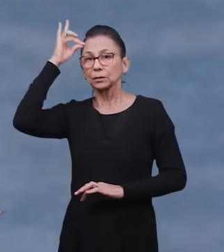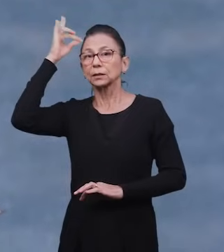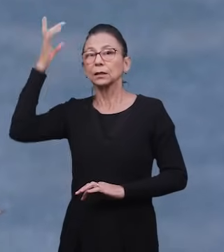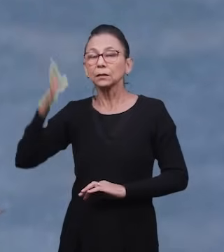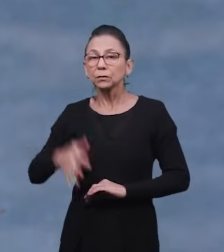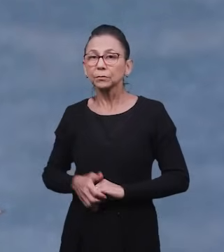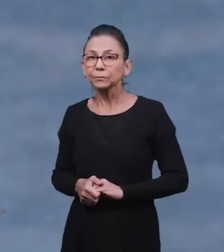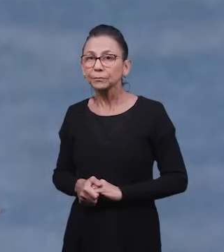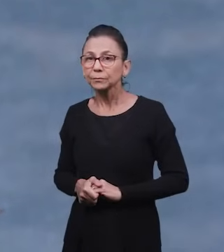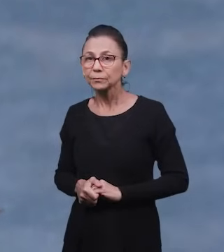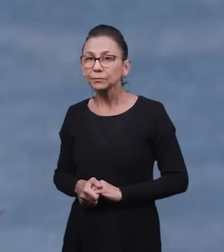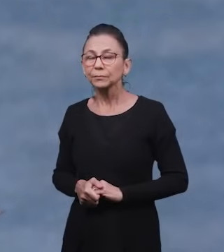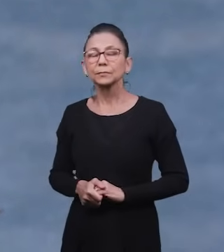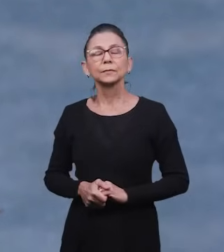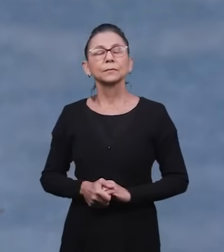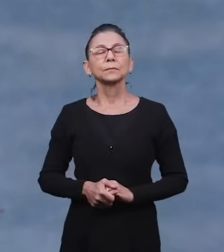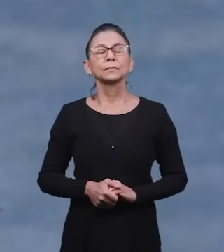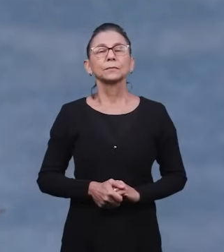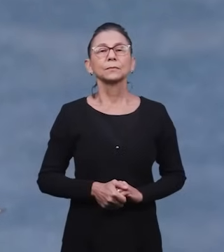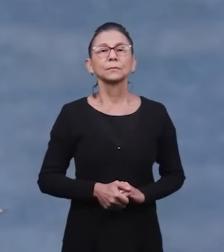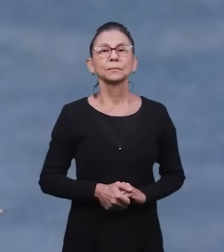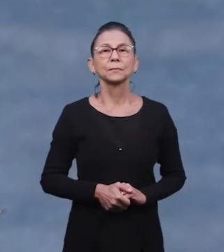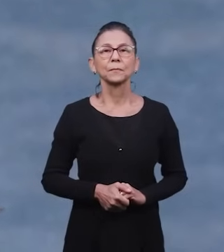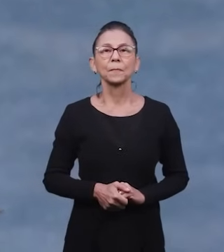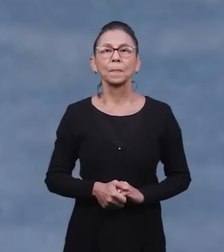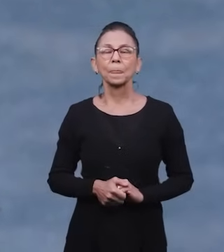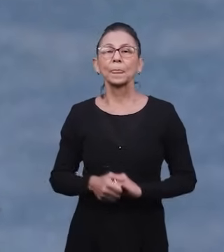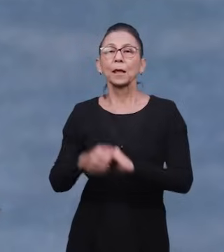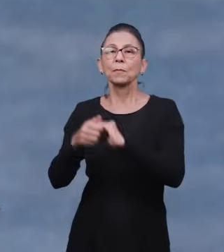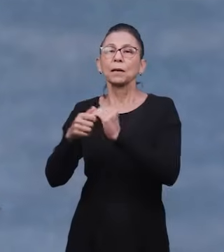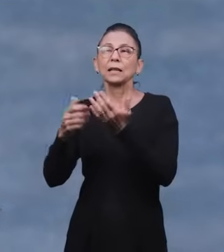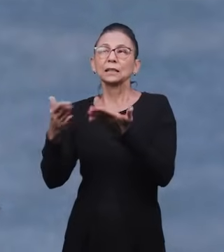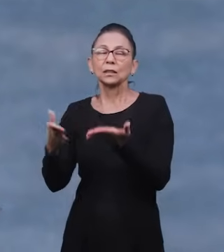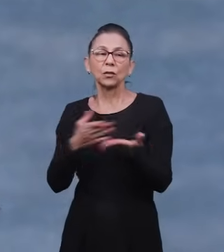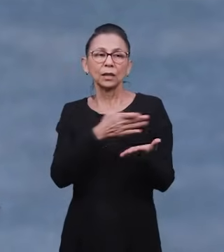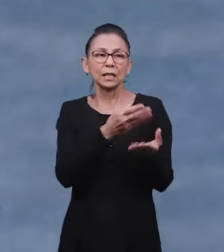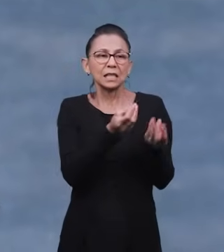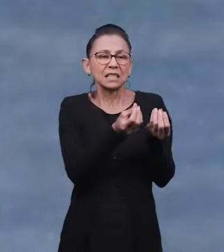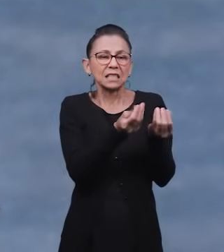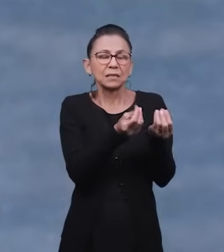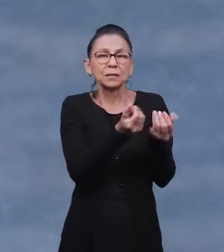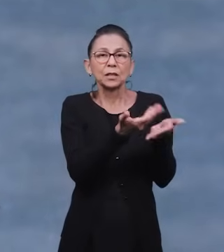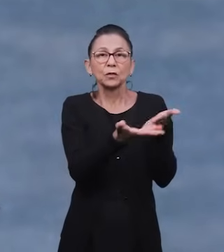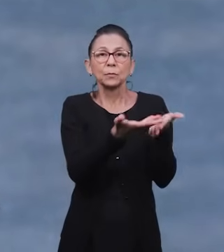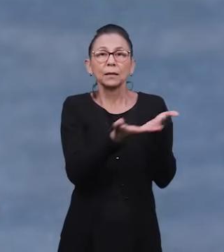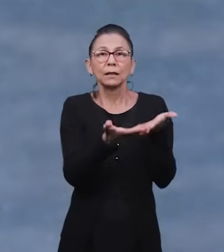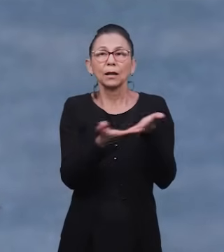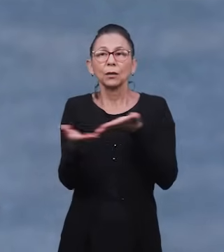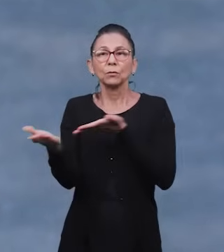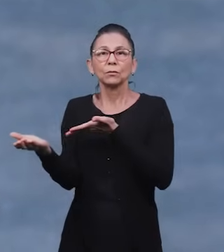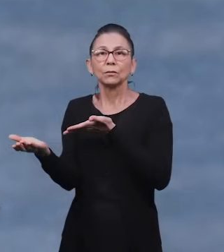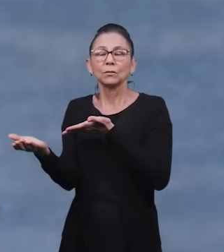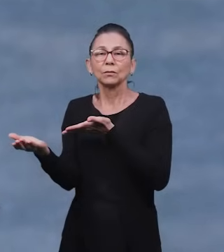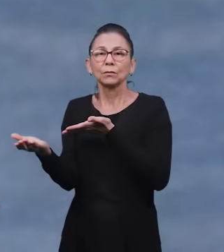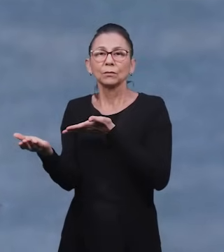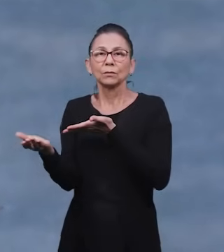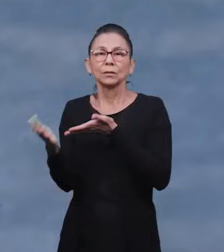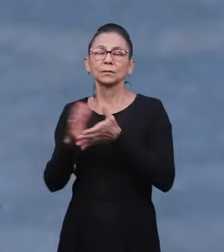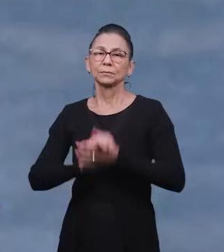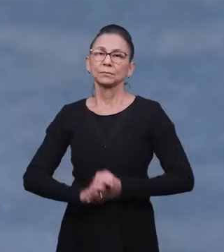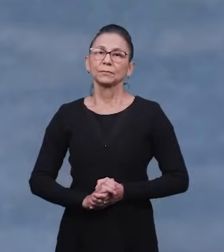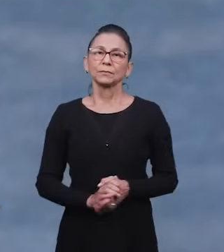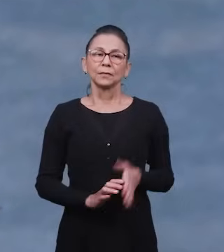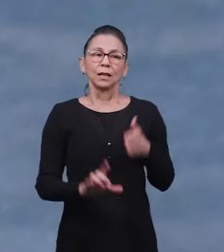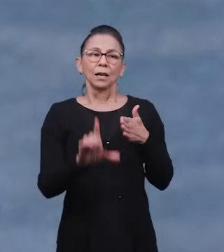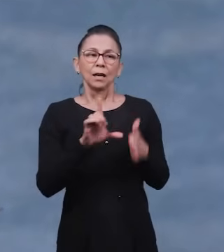o dia que o Espírito Santo já não significa mais, aquilo que se falou, né? Ele já não significa mais, está insensível ao Espírito Santo, aí o que acontece? Aquilo